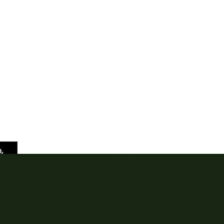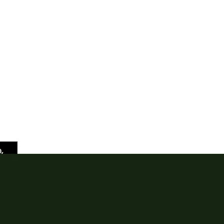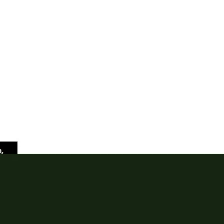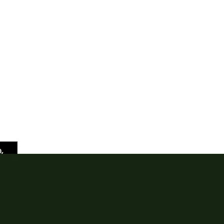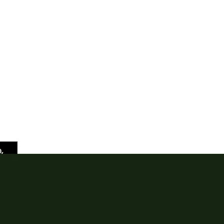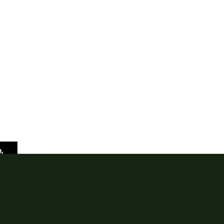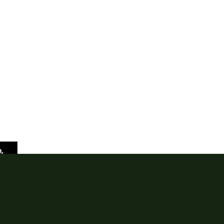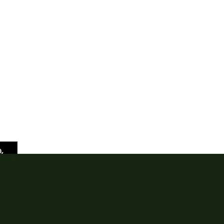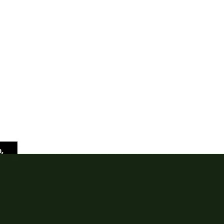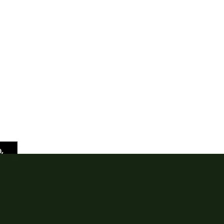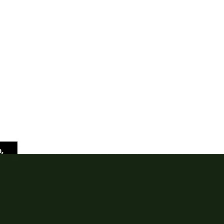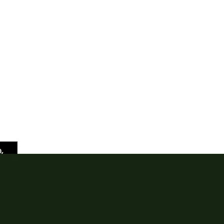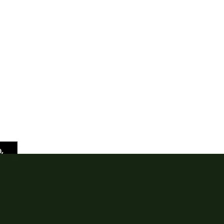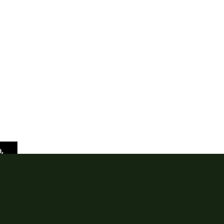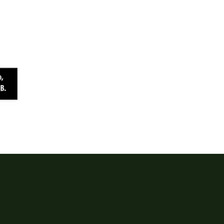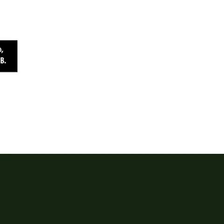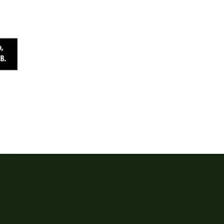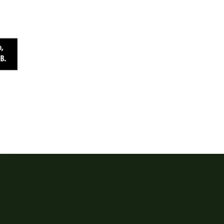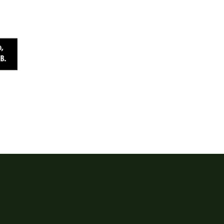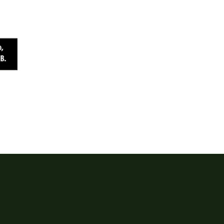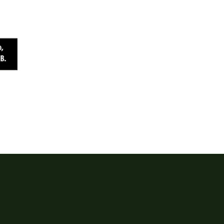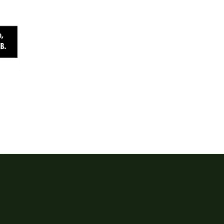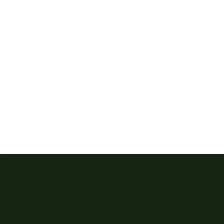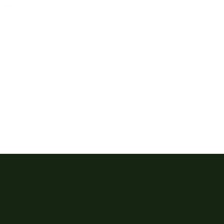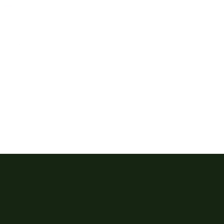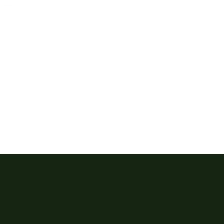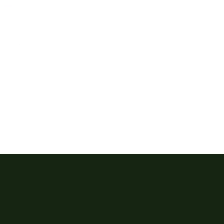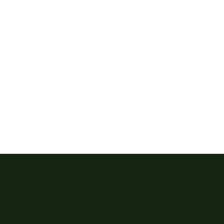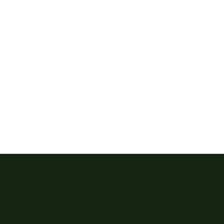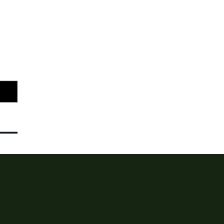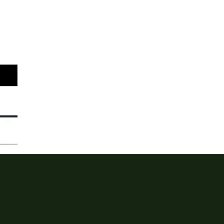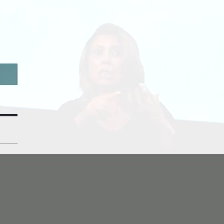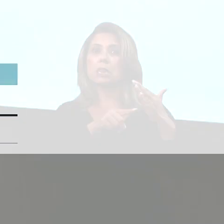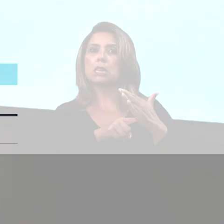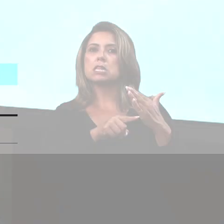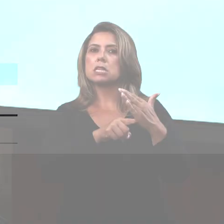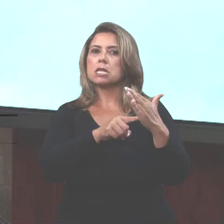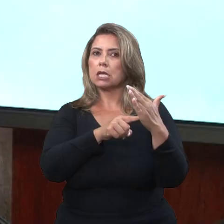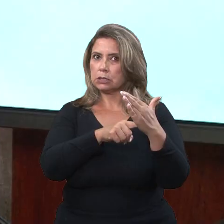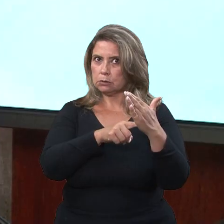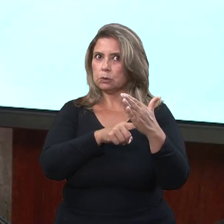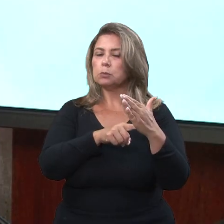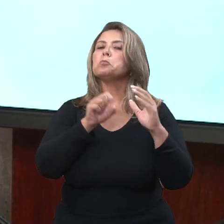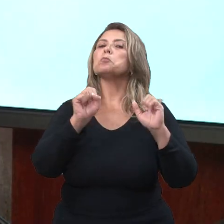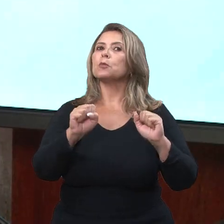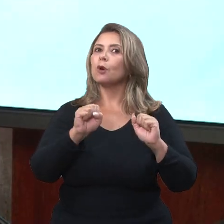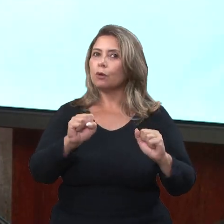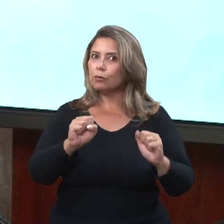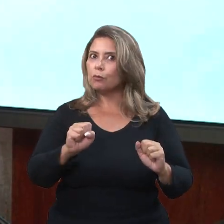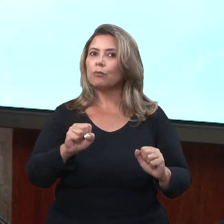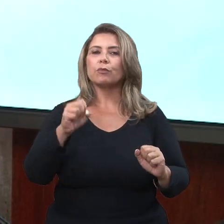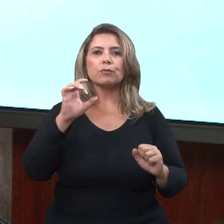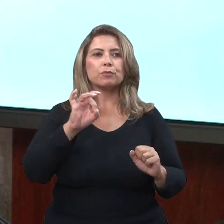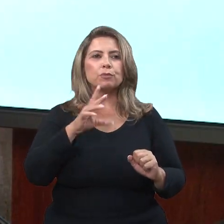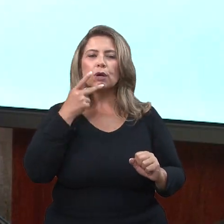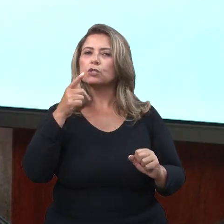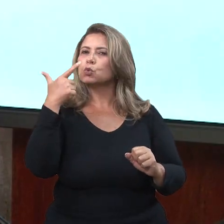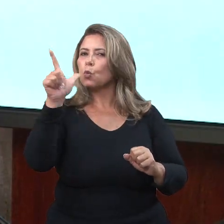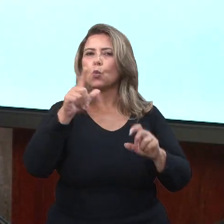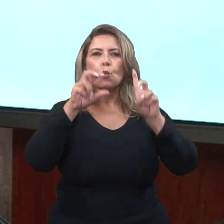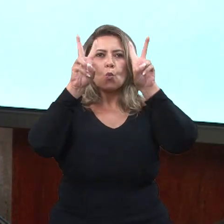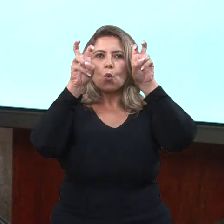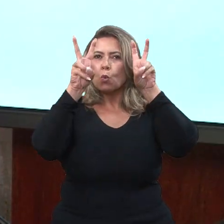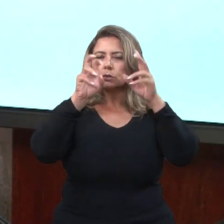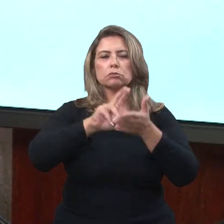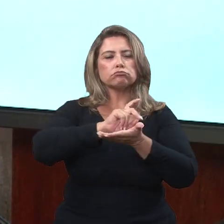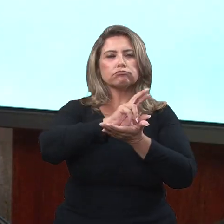centralizado de acolhimento de denúncias. Denúncias de todos os tipos, não só de assédio nem só de assédio sexual ou assédio